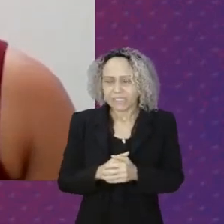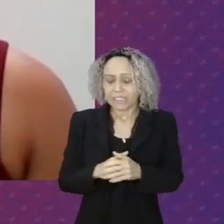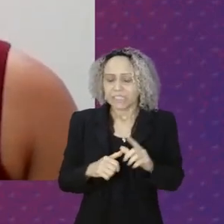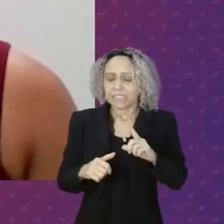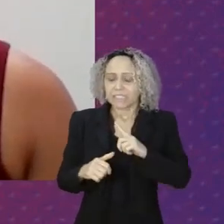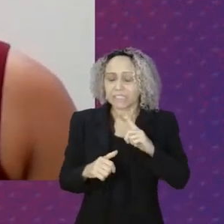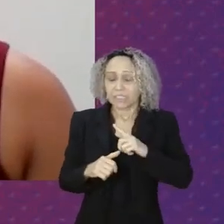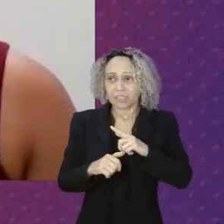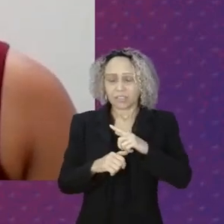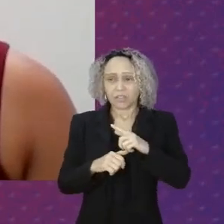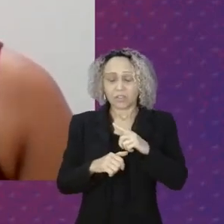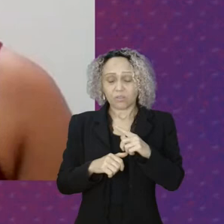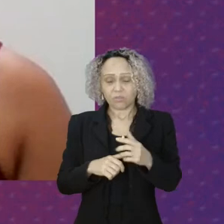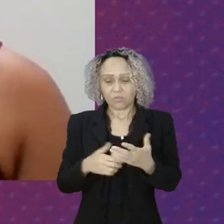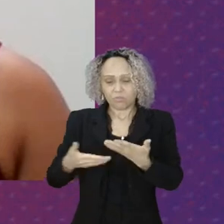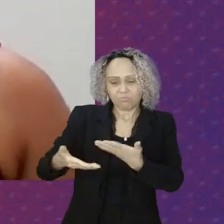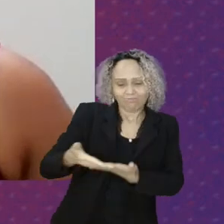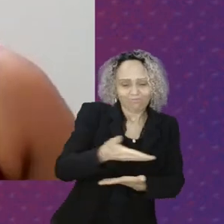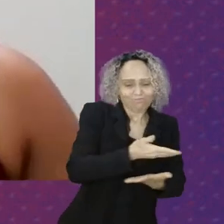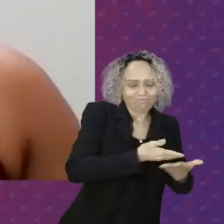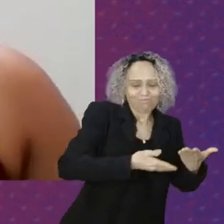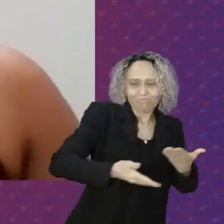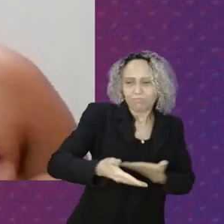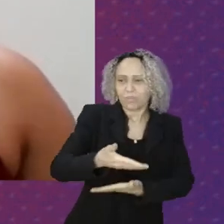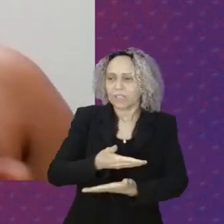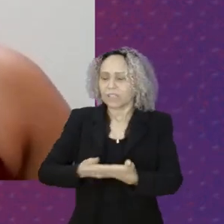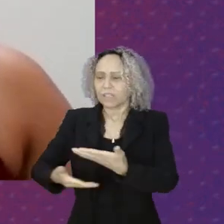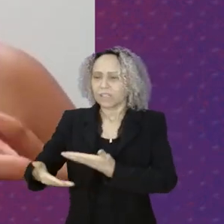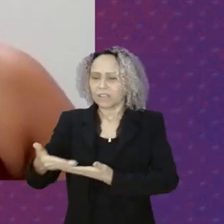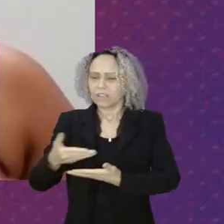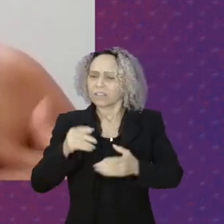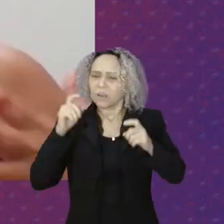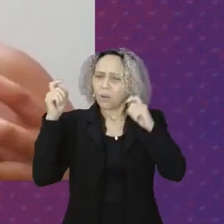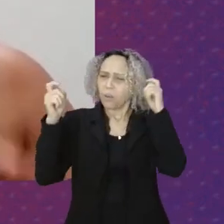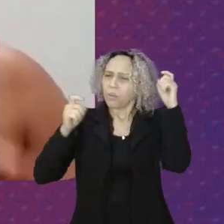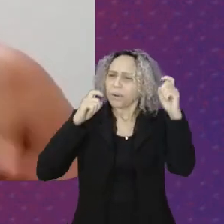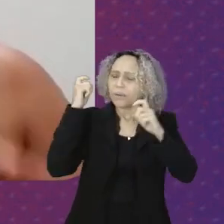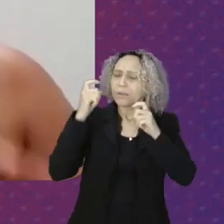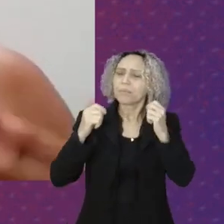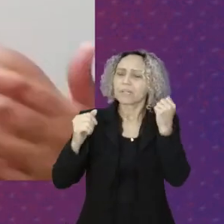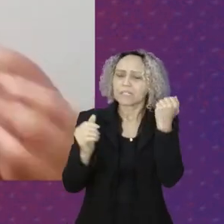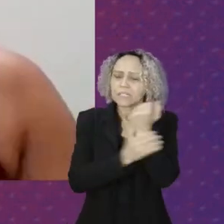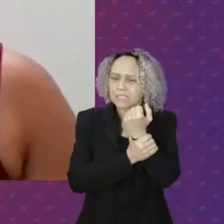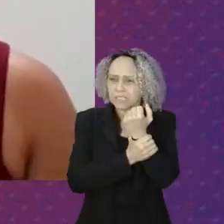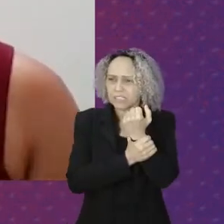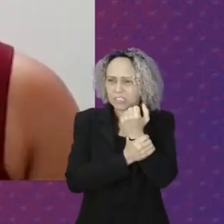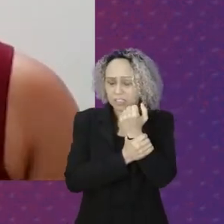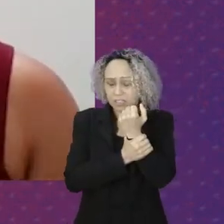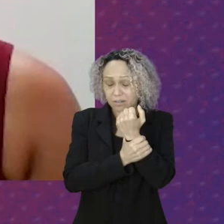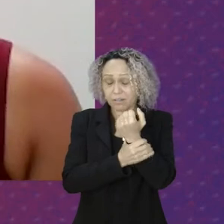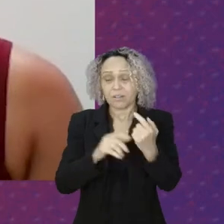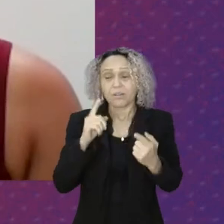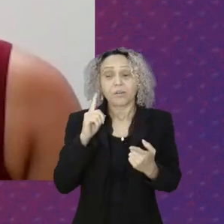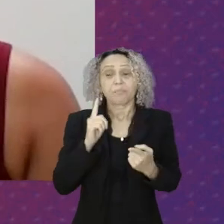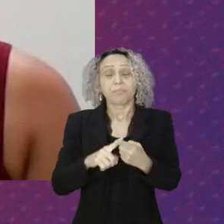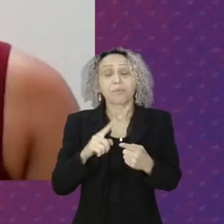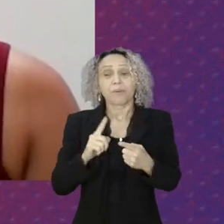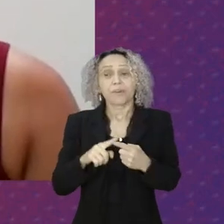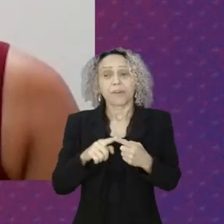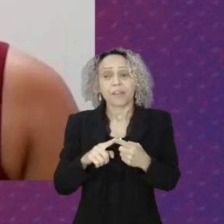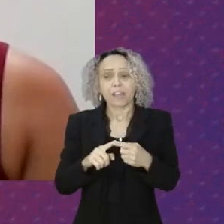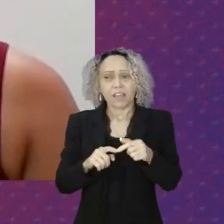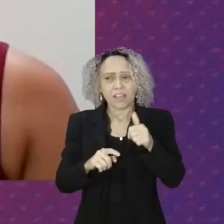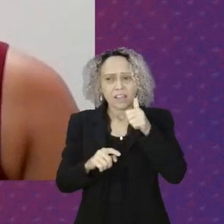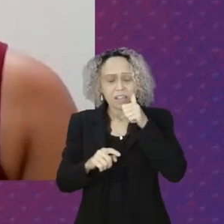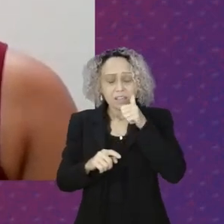uma maior articulação, uma maior preocupação para garantir isso, porque os índices que têm